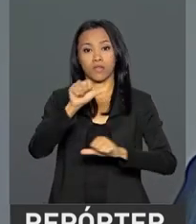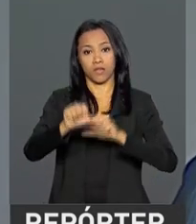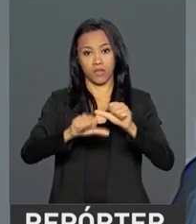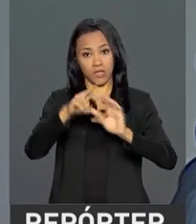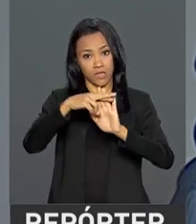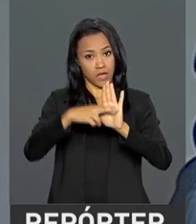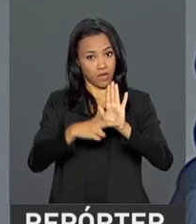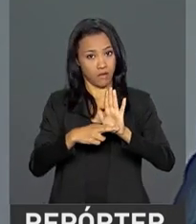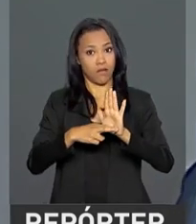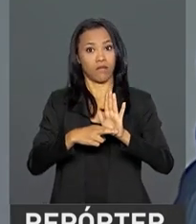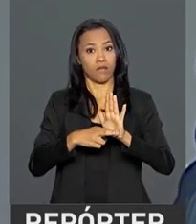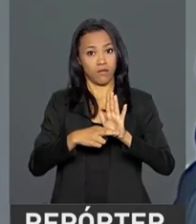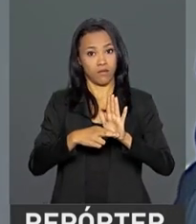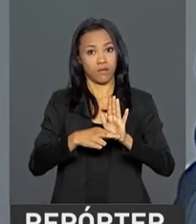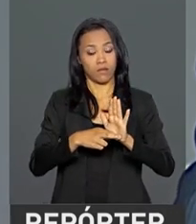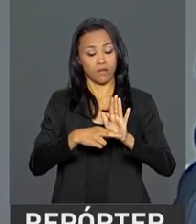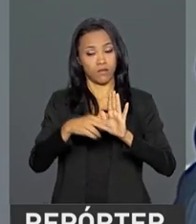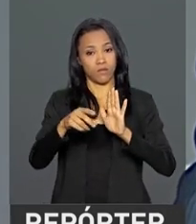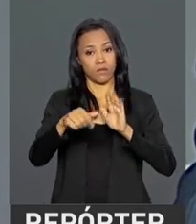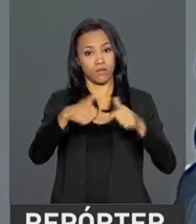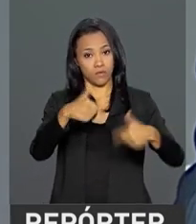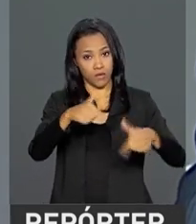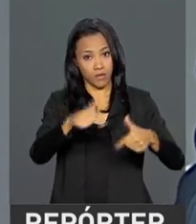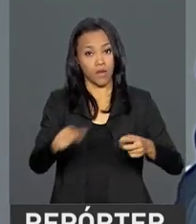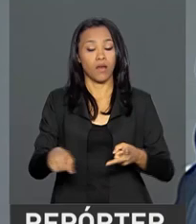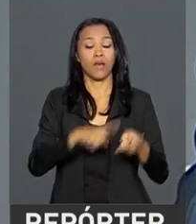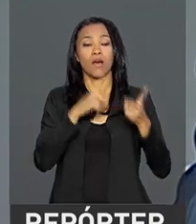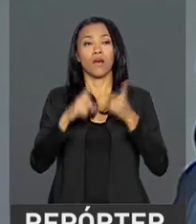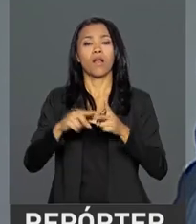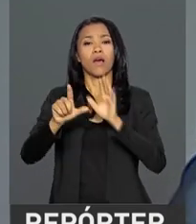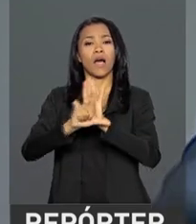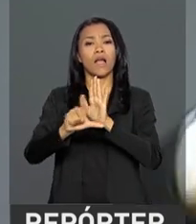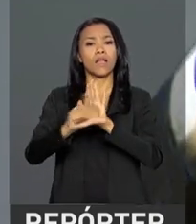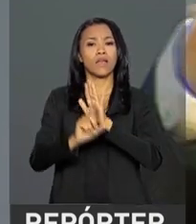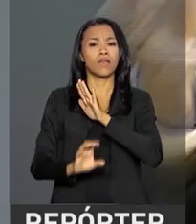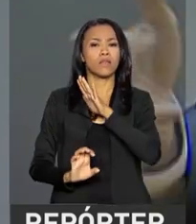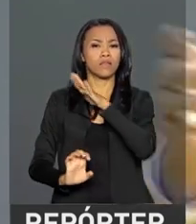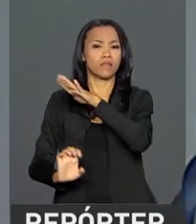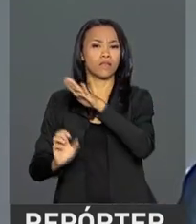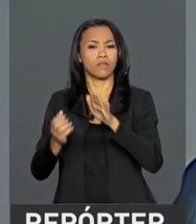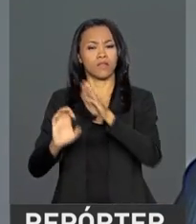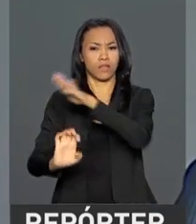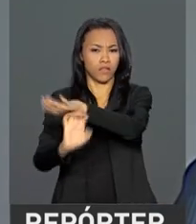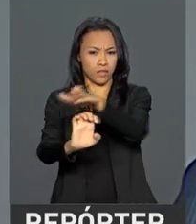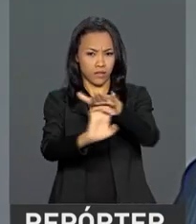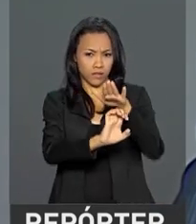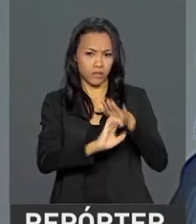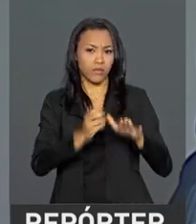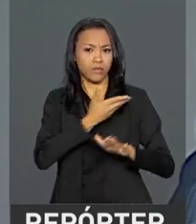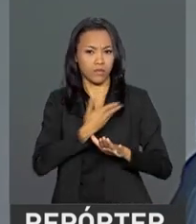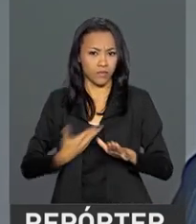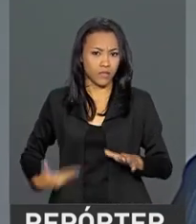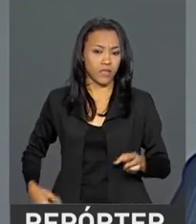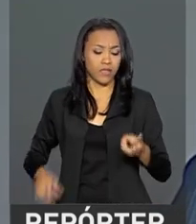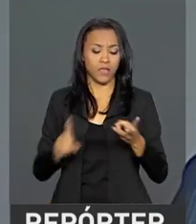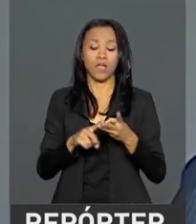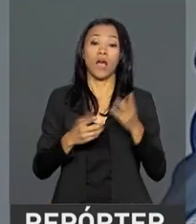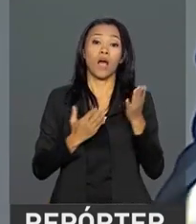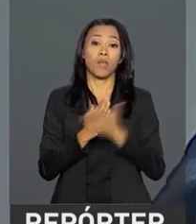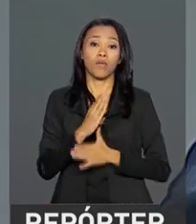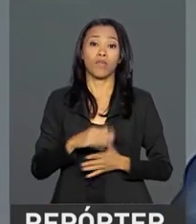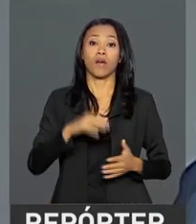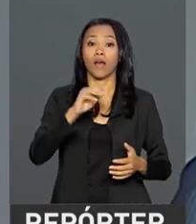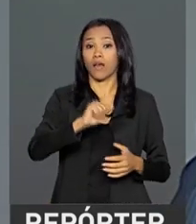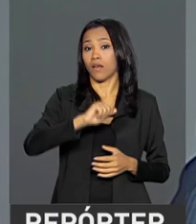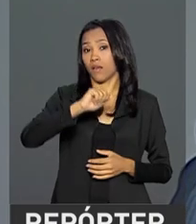aa a aa lei das estatais a governança das estatais aprovou a tlp a provocar arrastar